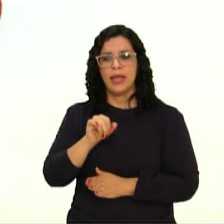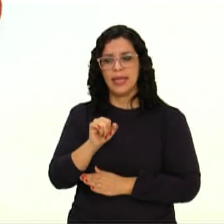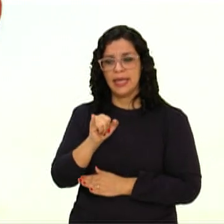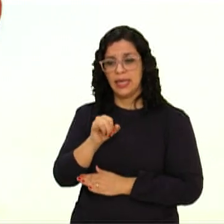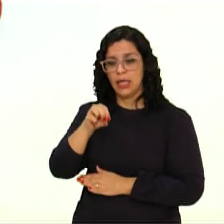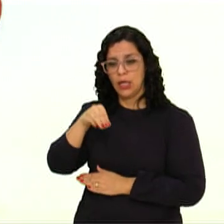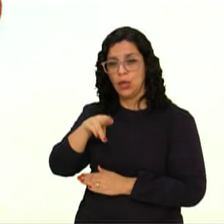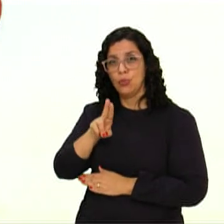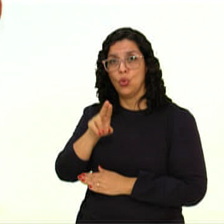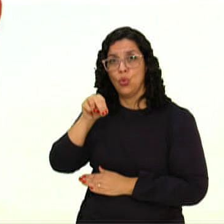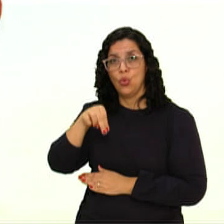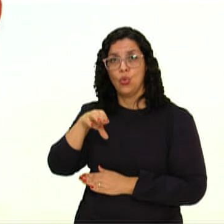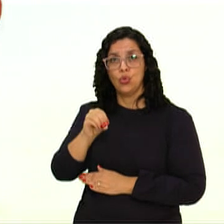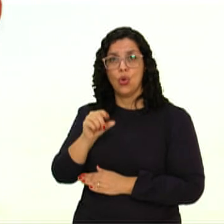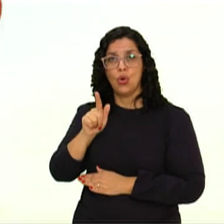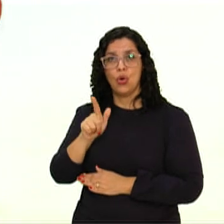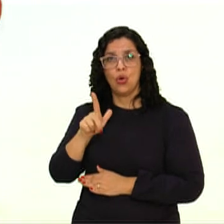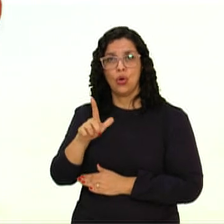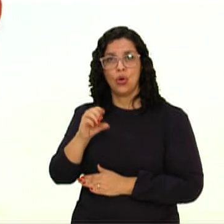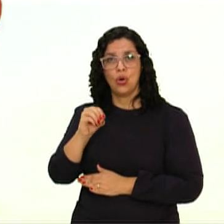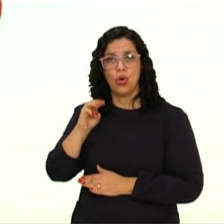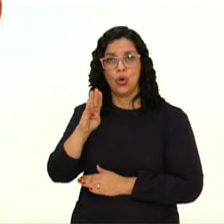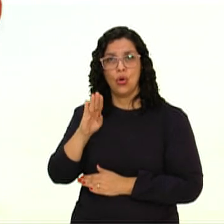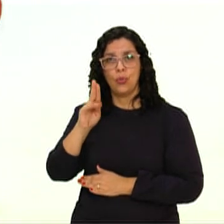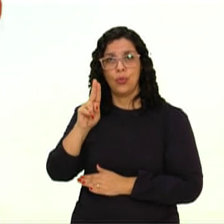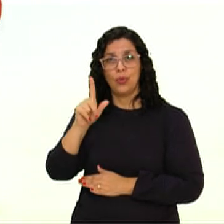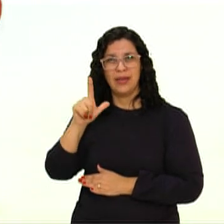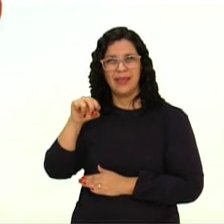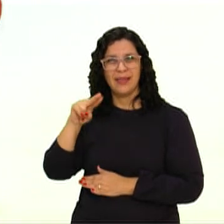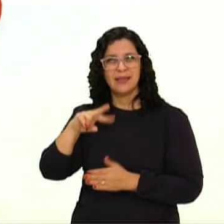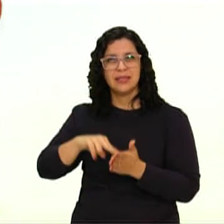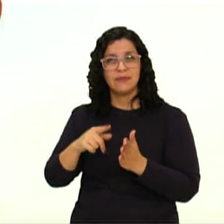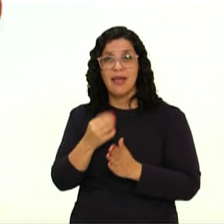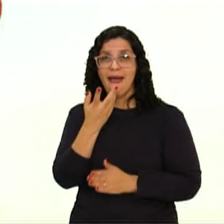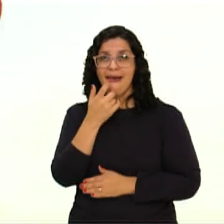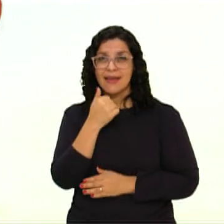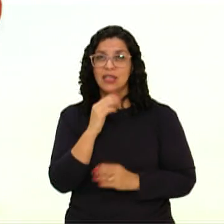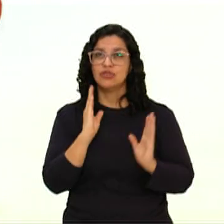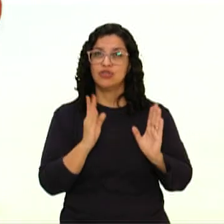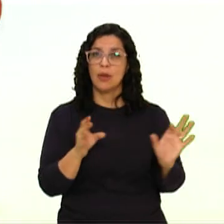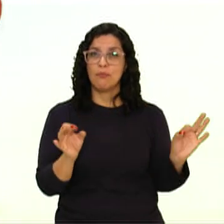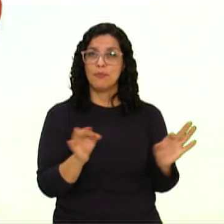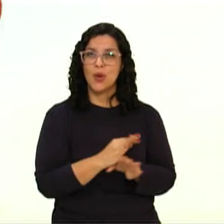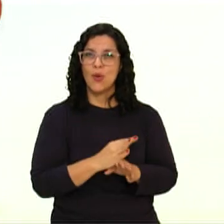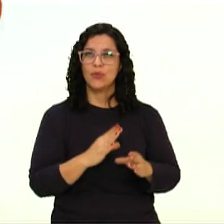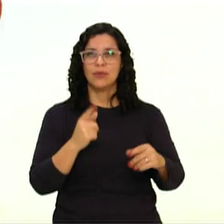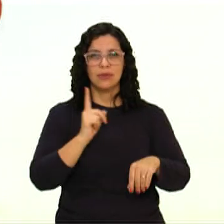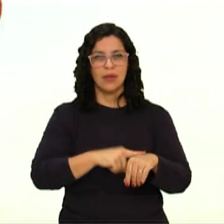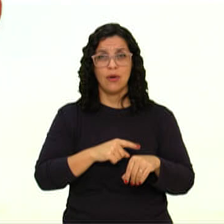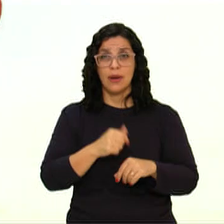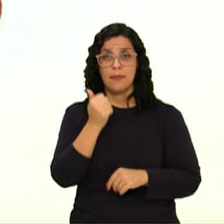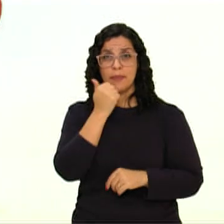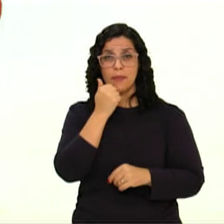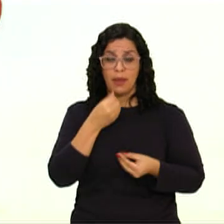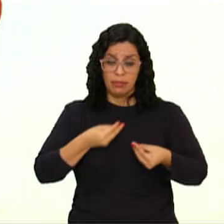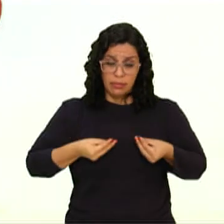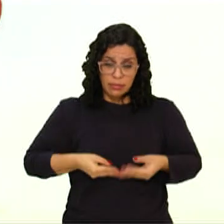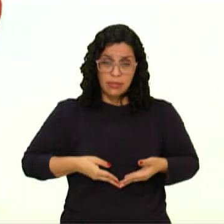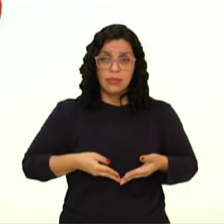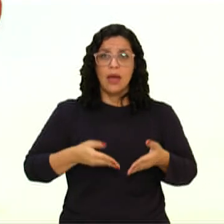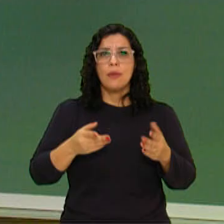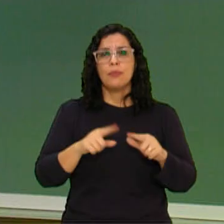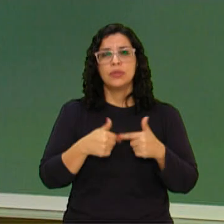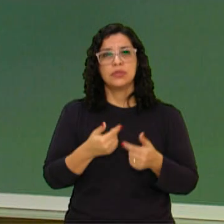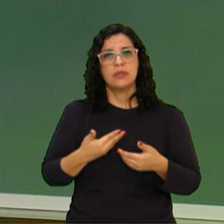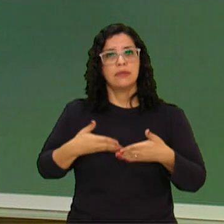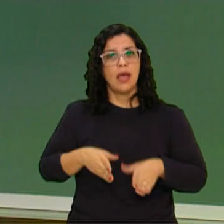para a criança naturalmente, né? Para que a criança já tenha aqueles anticorpos, né, prontos para a